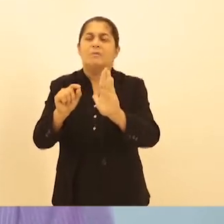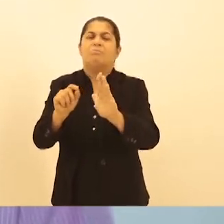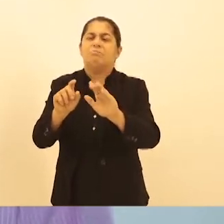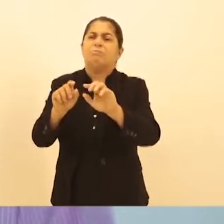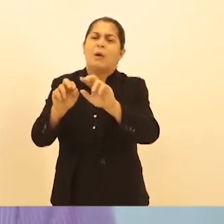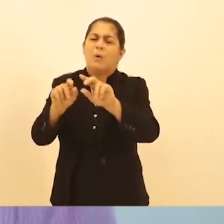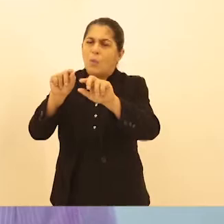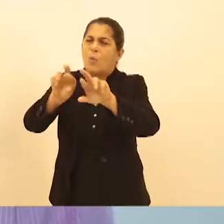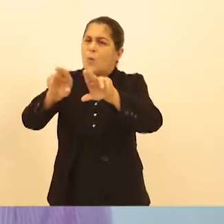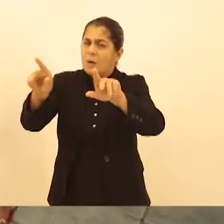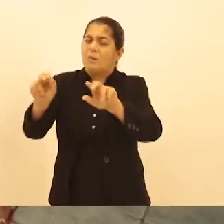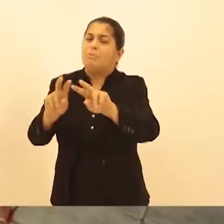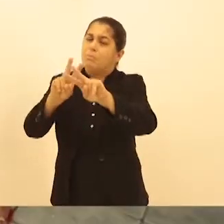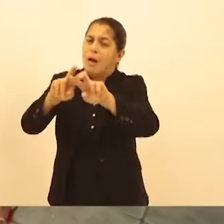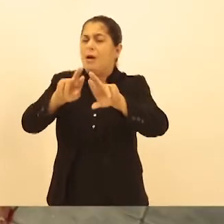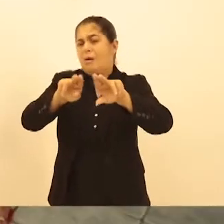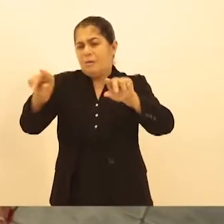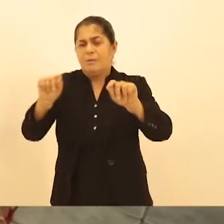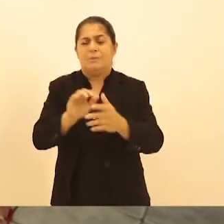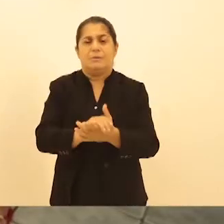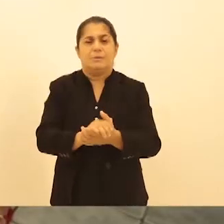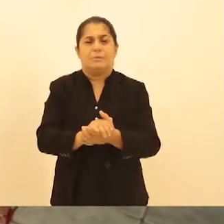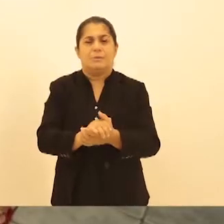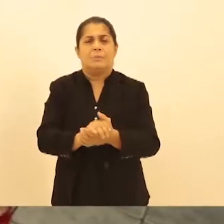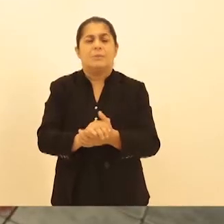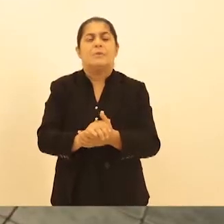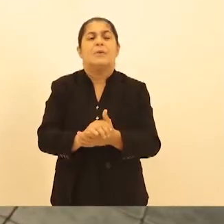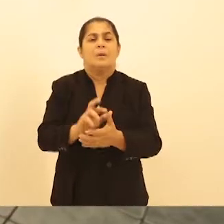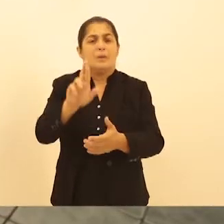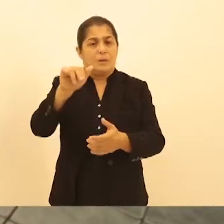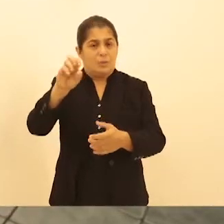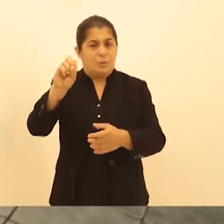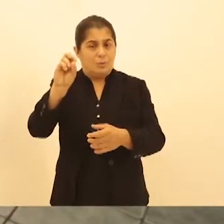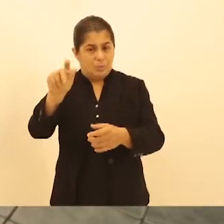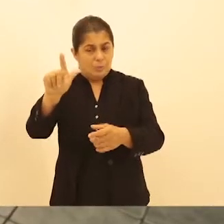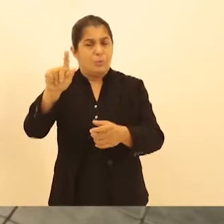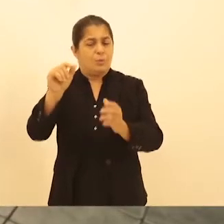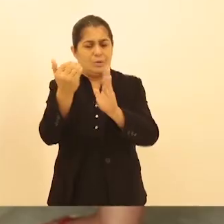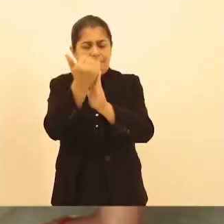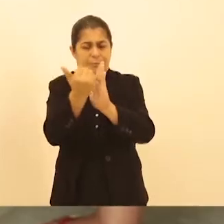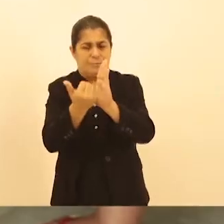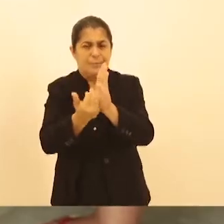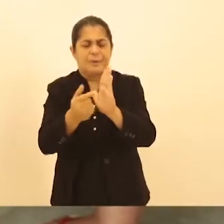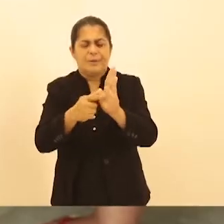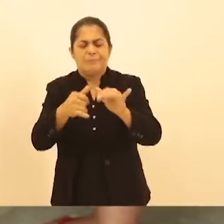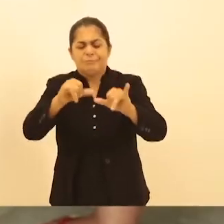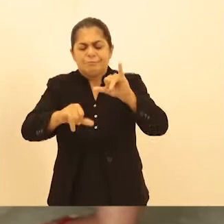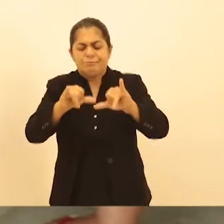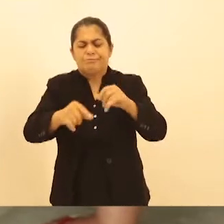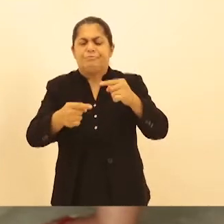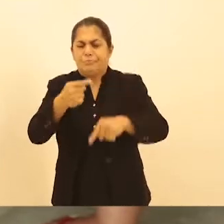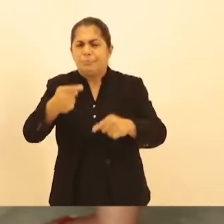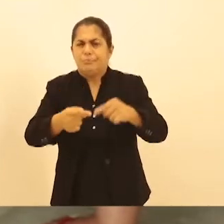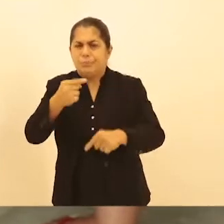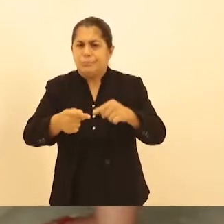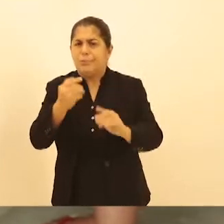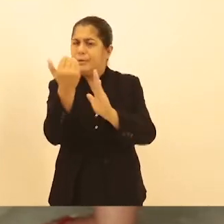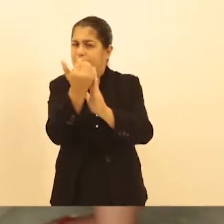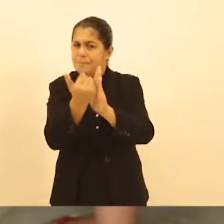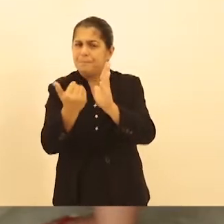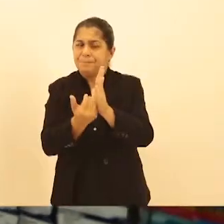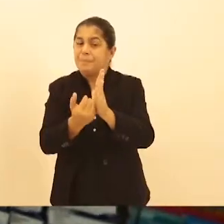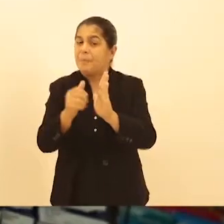produtos e ou inflação estão listados no recall 35 produtos com supostos fins terapêuticos mas sem